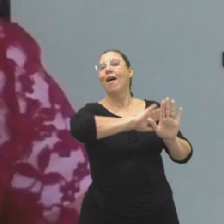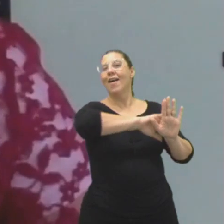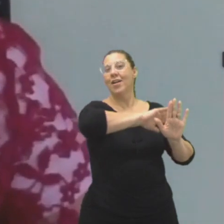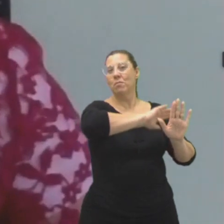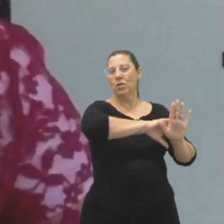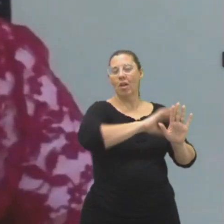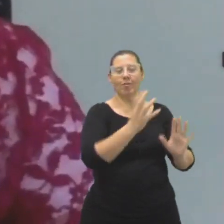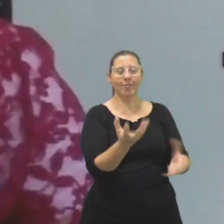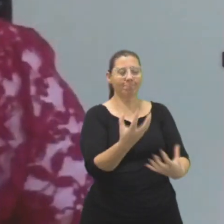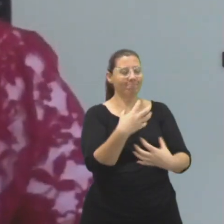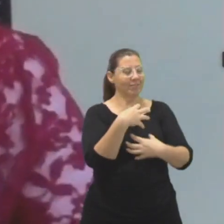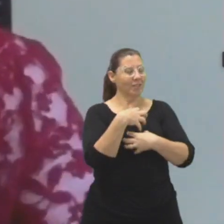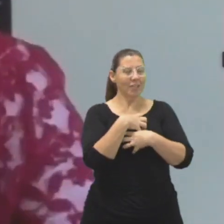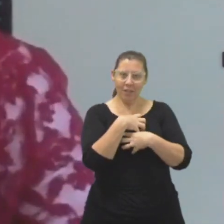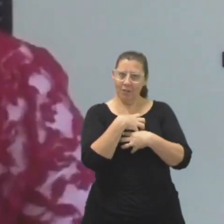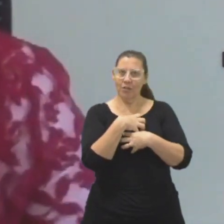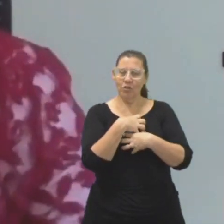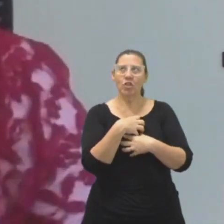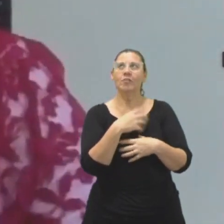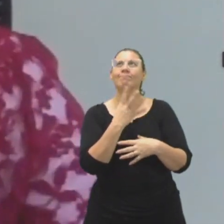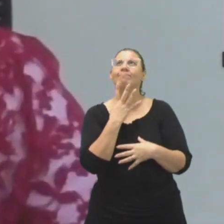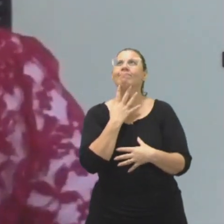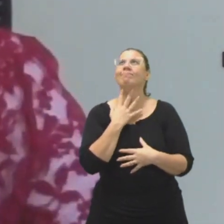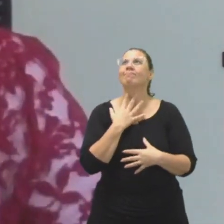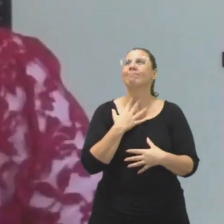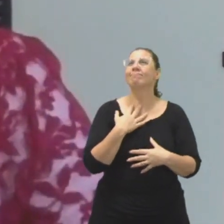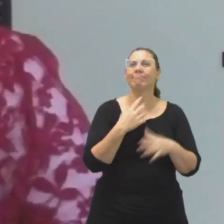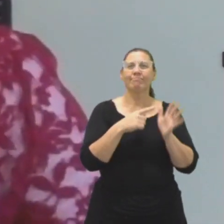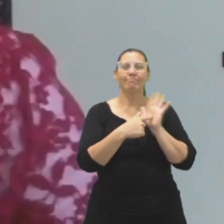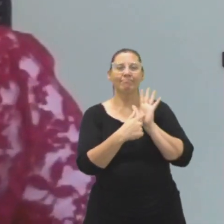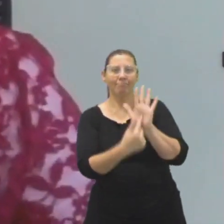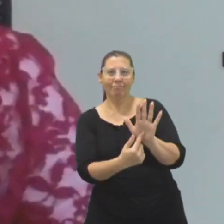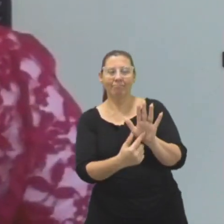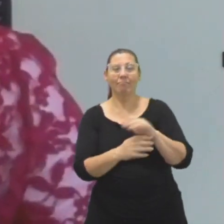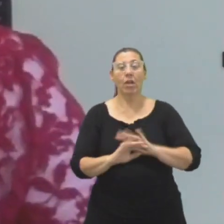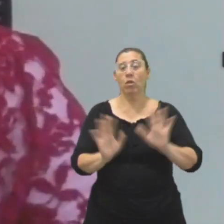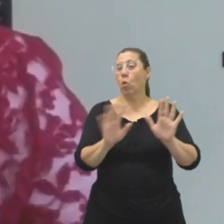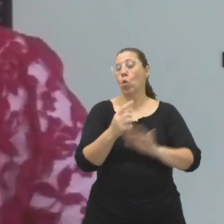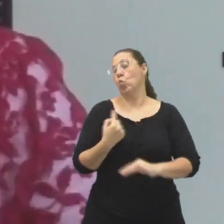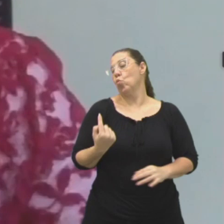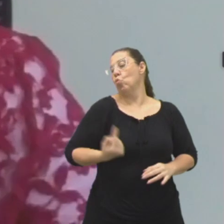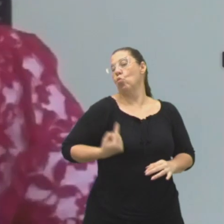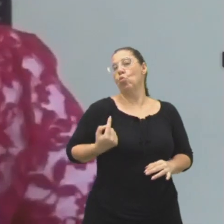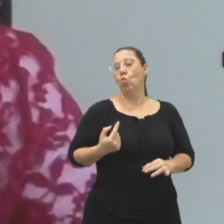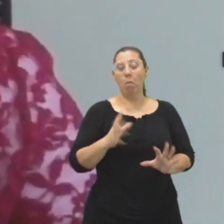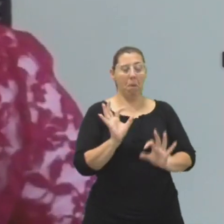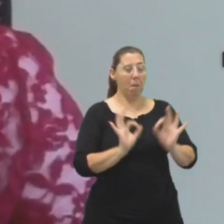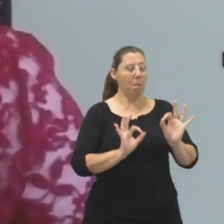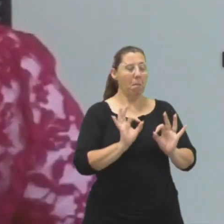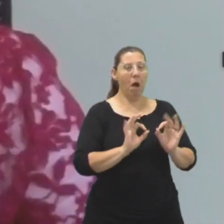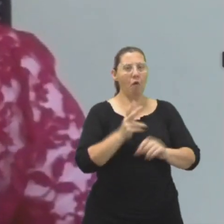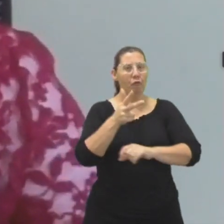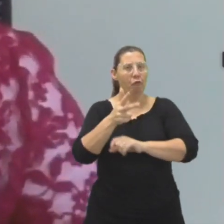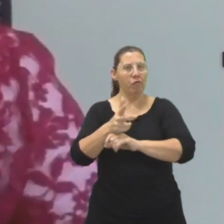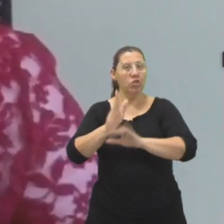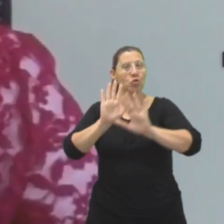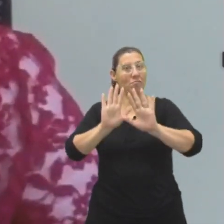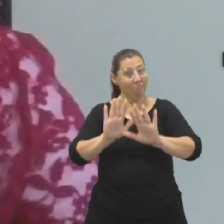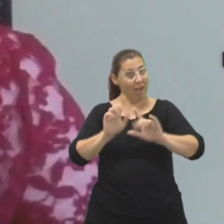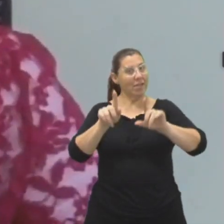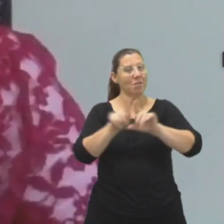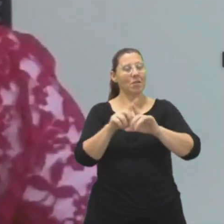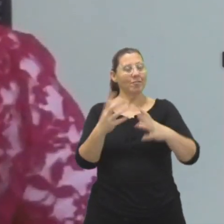ele está sentindo e do que ele deseja representar. Então, não é apenas uma produção do vídeo, mas a reprodução